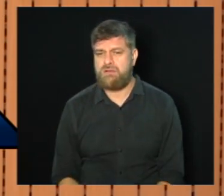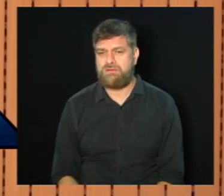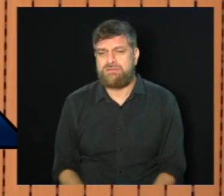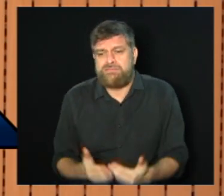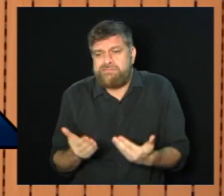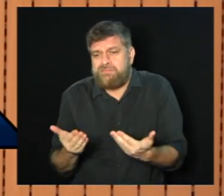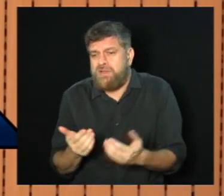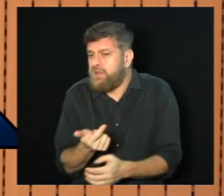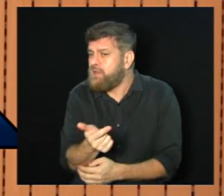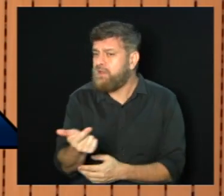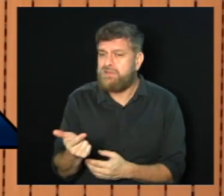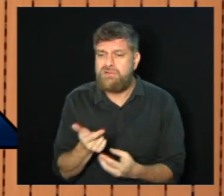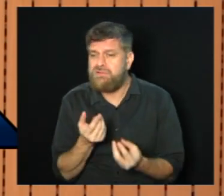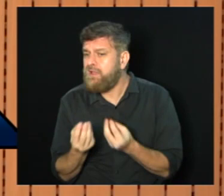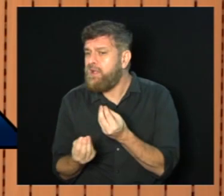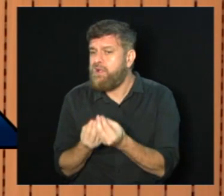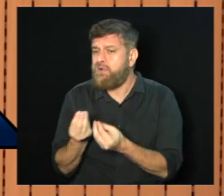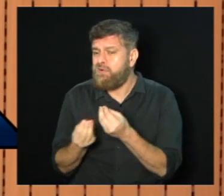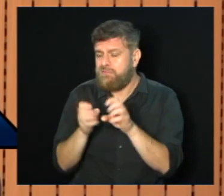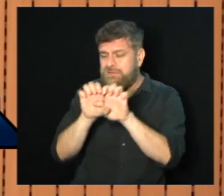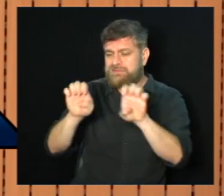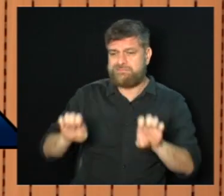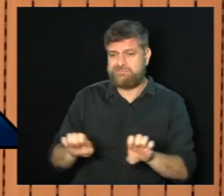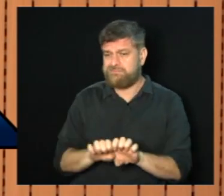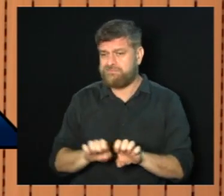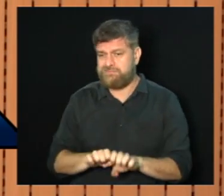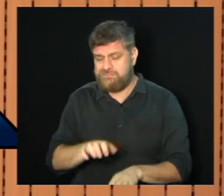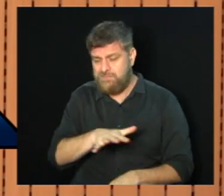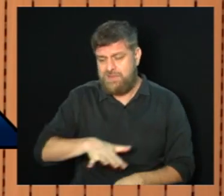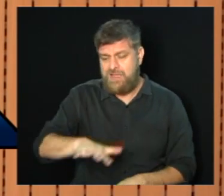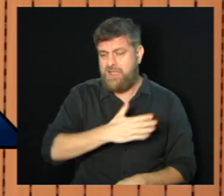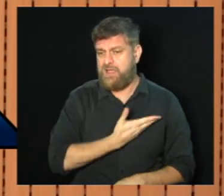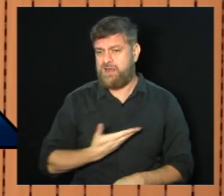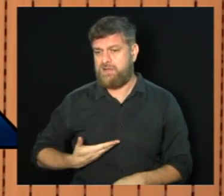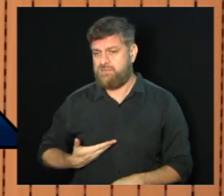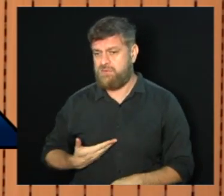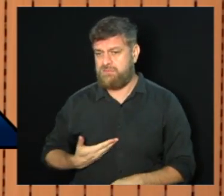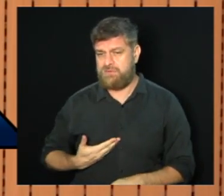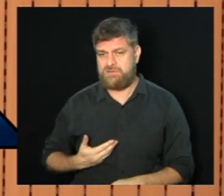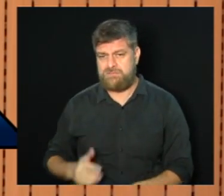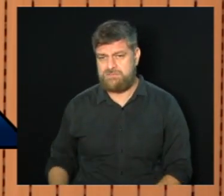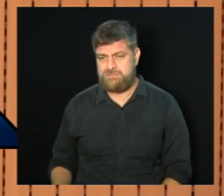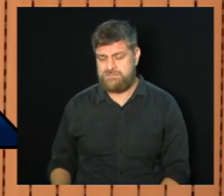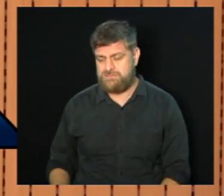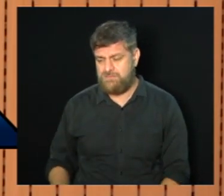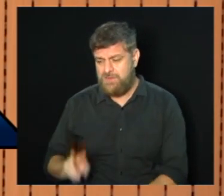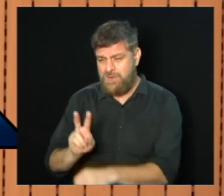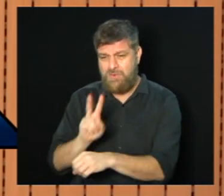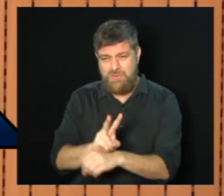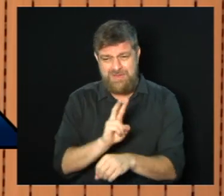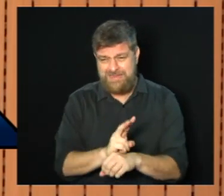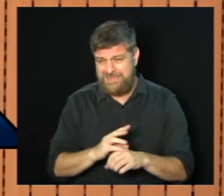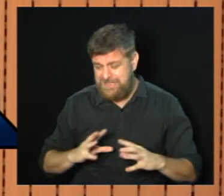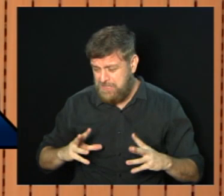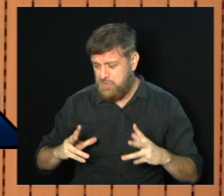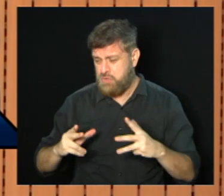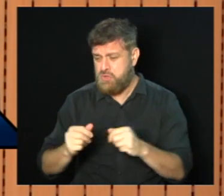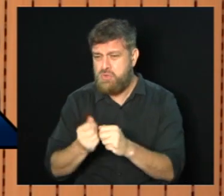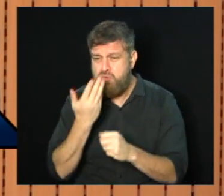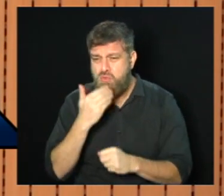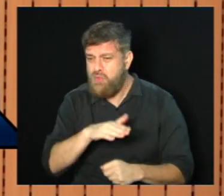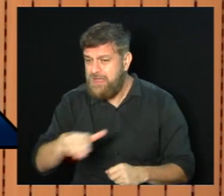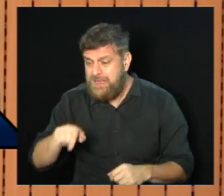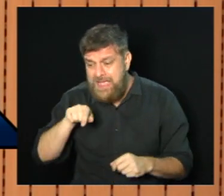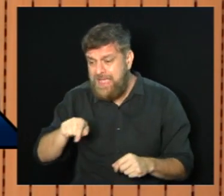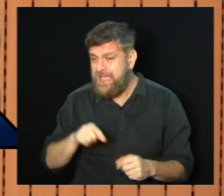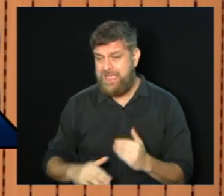há condições nem estruturas físicas para absorção dessas massas de crianças que têm